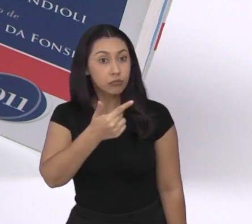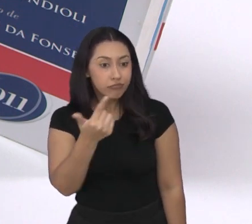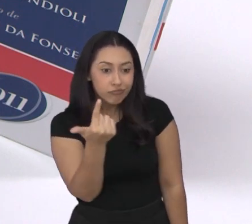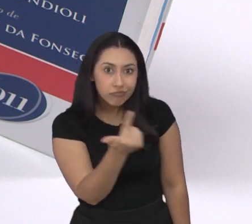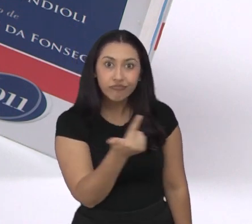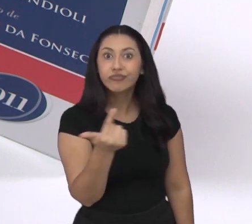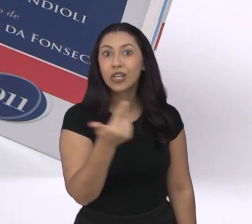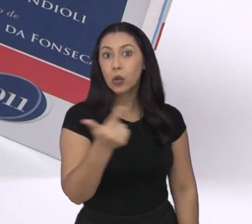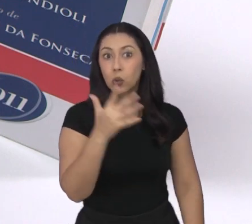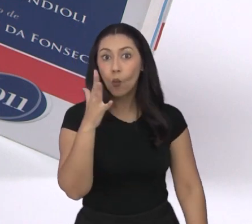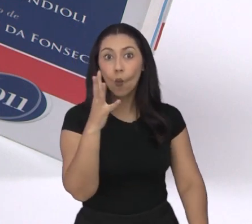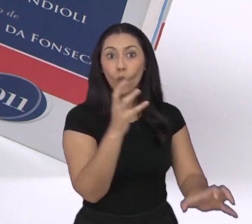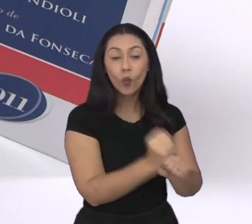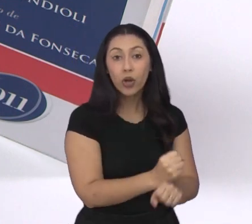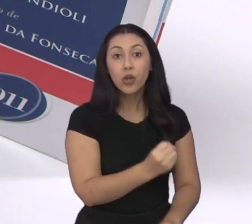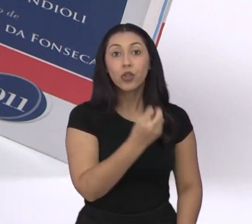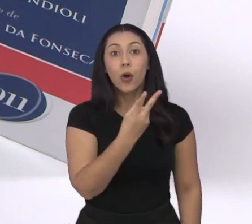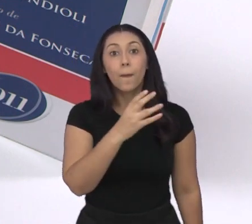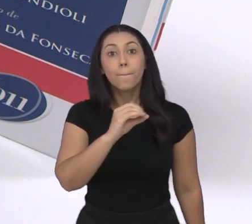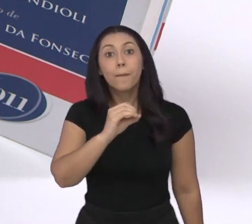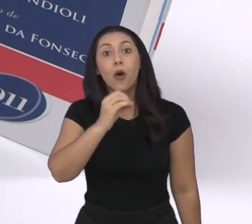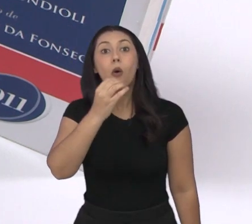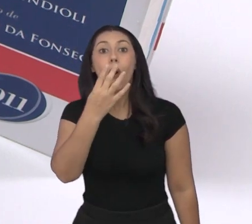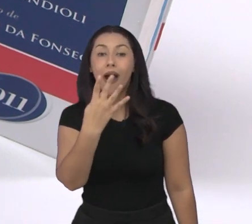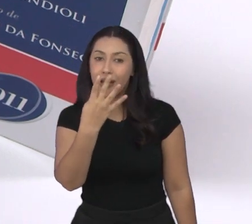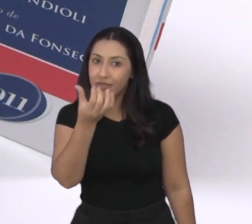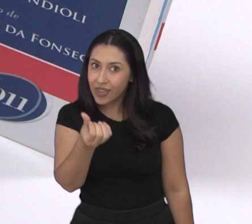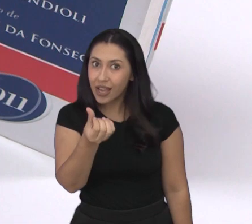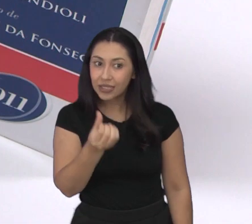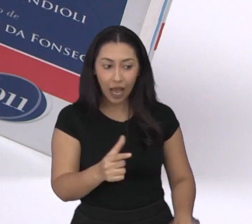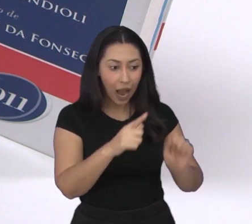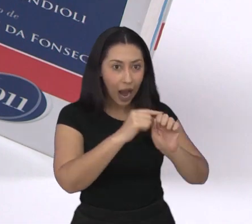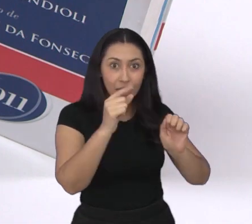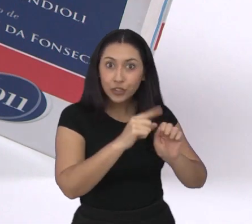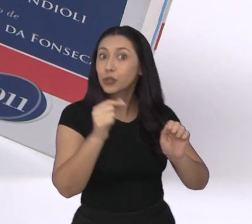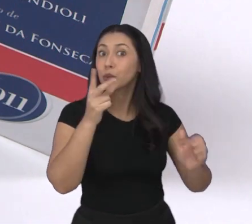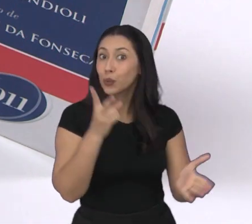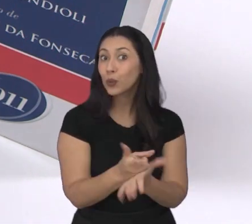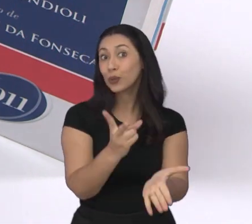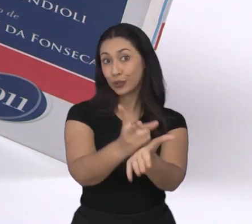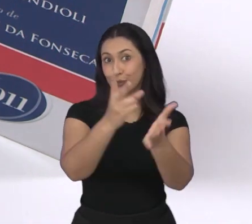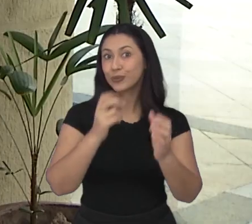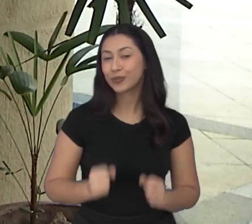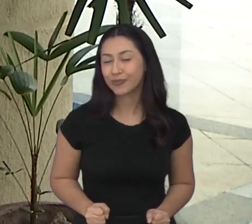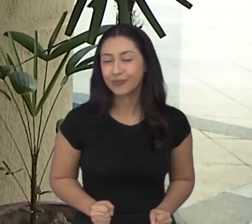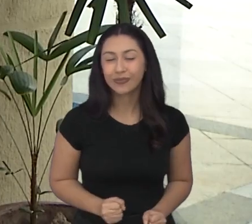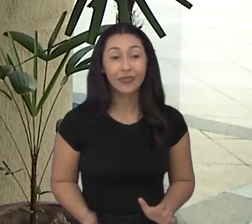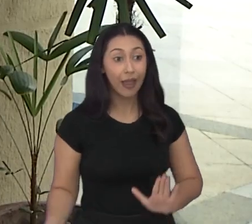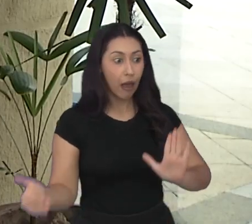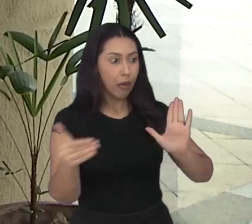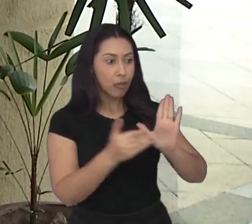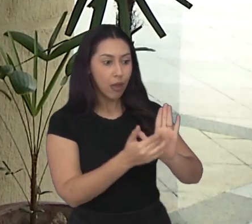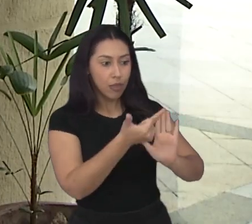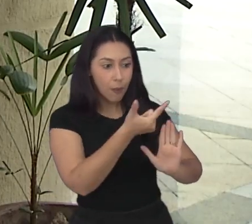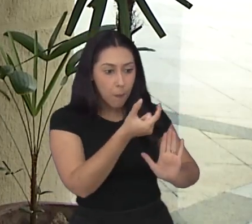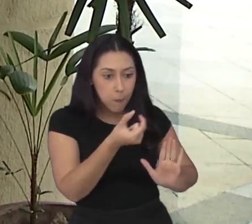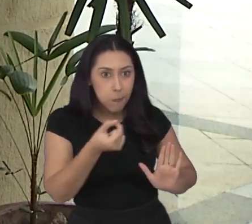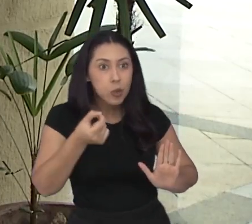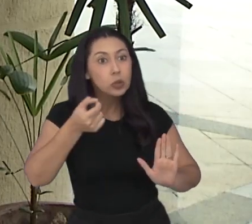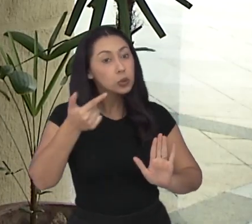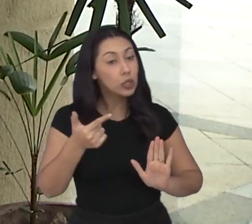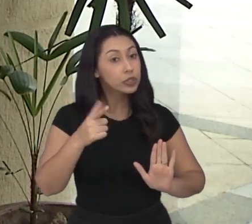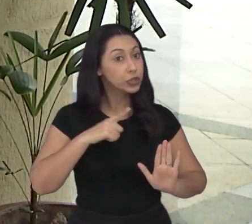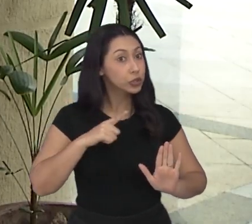com 2.046 artigos foi instituída. Ela segue vigente até hoje. Até 2002,